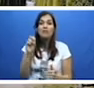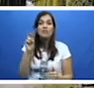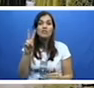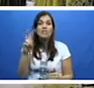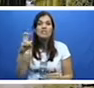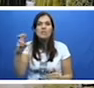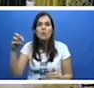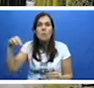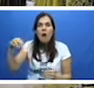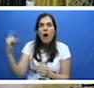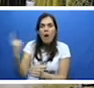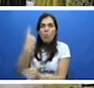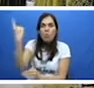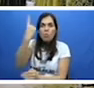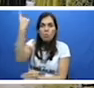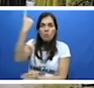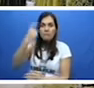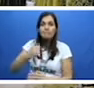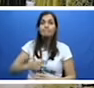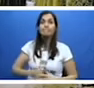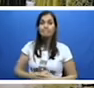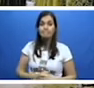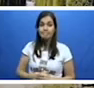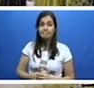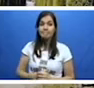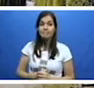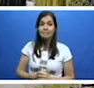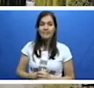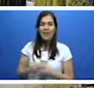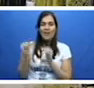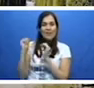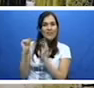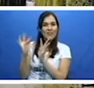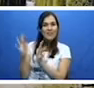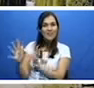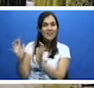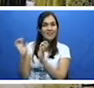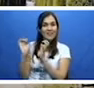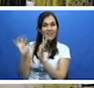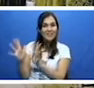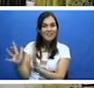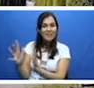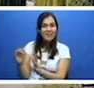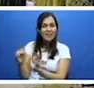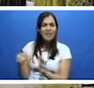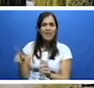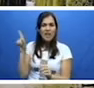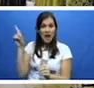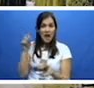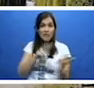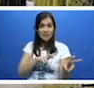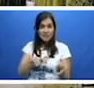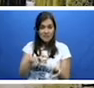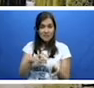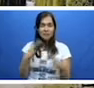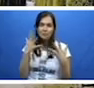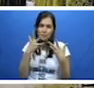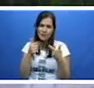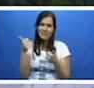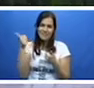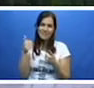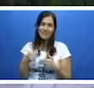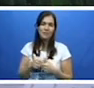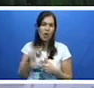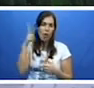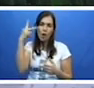é muito comum esse caminho aqui e essa fileira de Ciprestes formando uma entrada e fazendas isso é muito comum